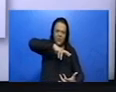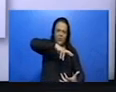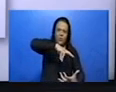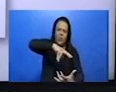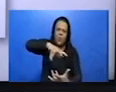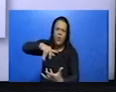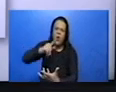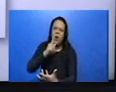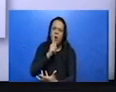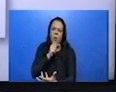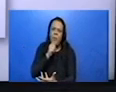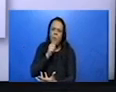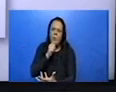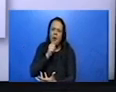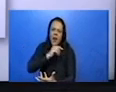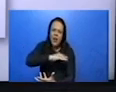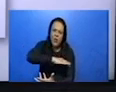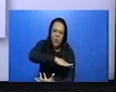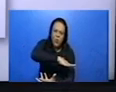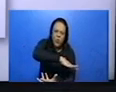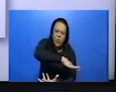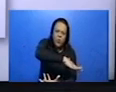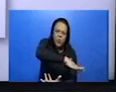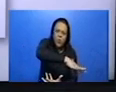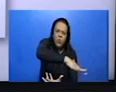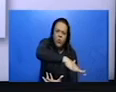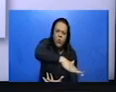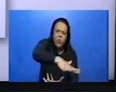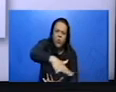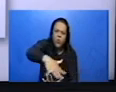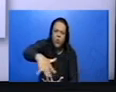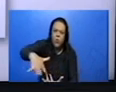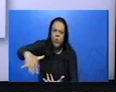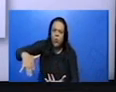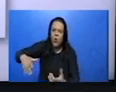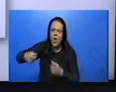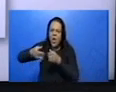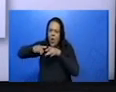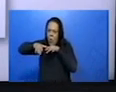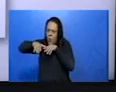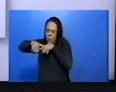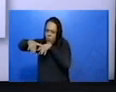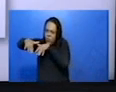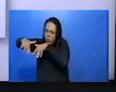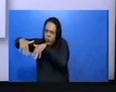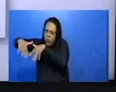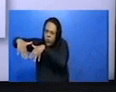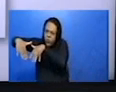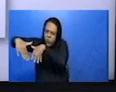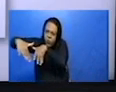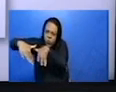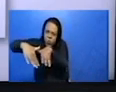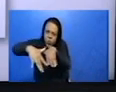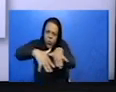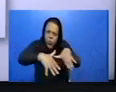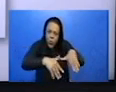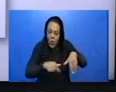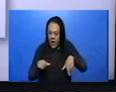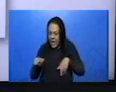Então, observe o tanto de lugares pelos quais esse monstro passou e eles foram perseguindo,